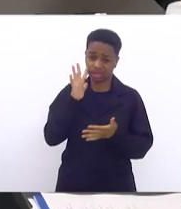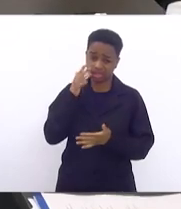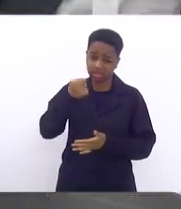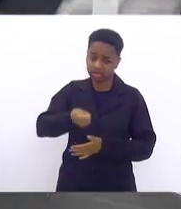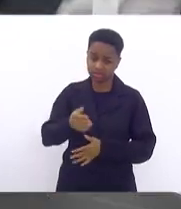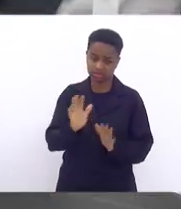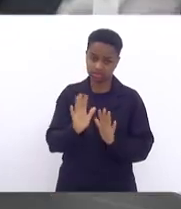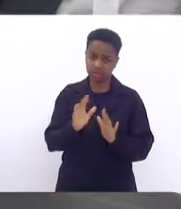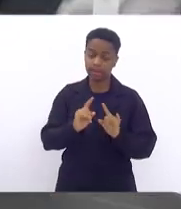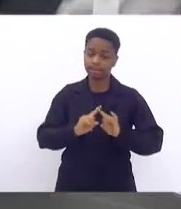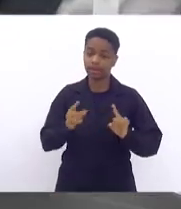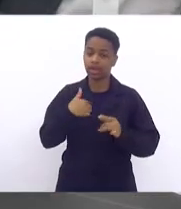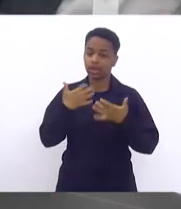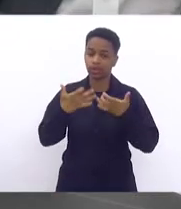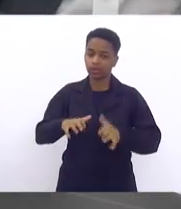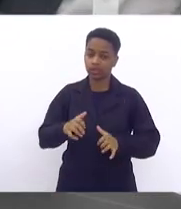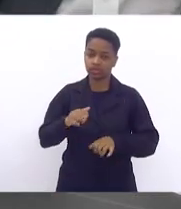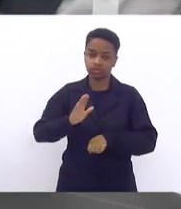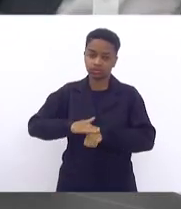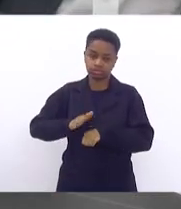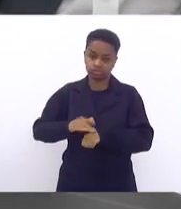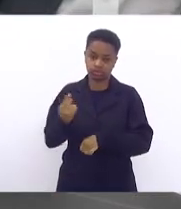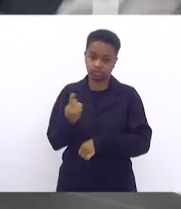tomar decisão monocrática.